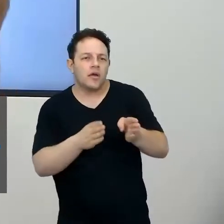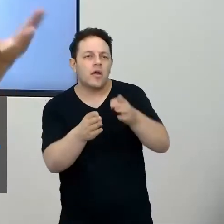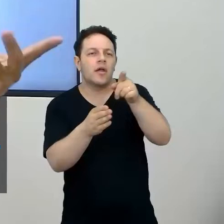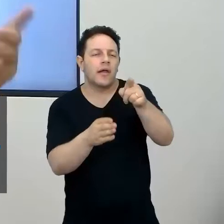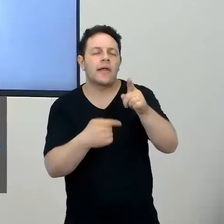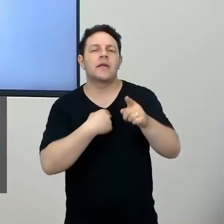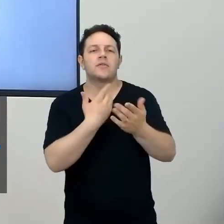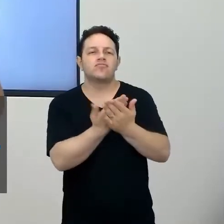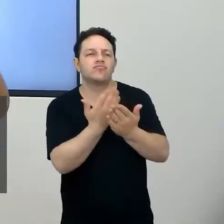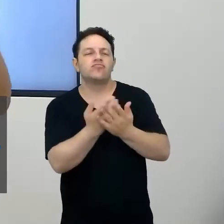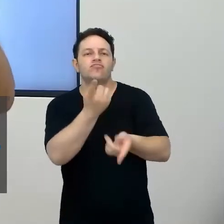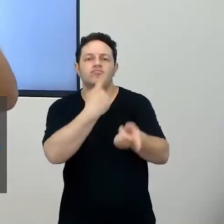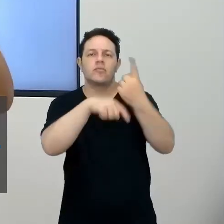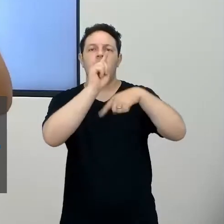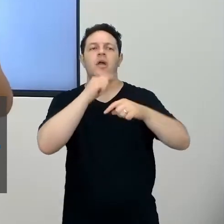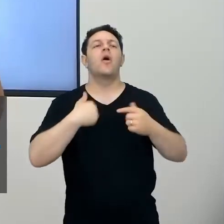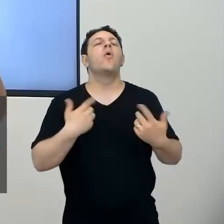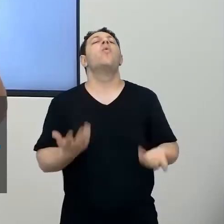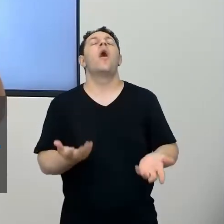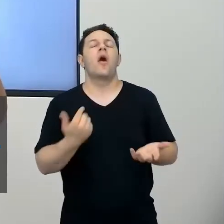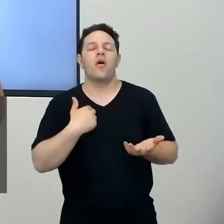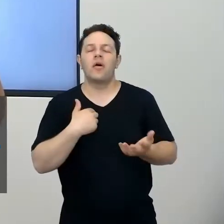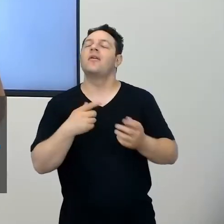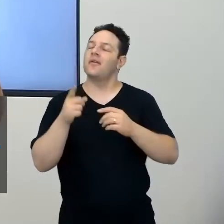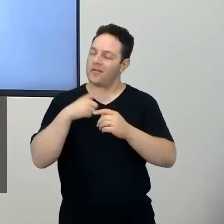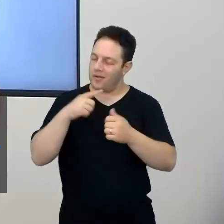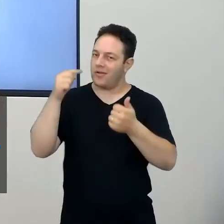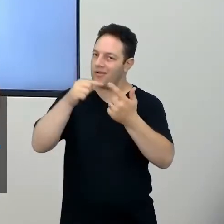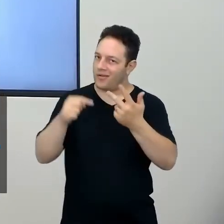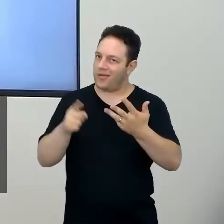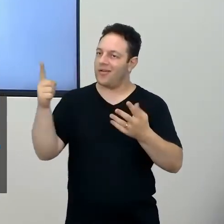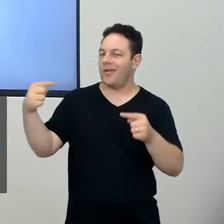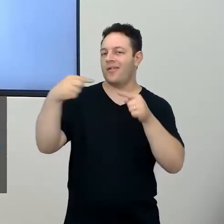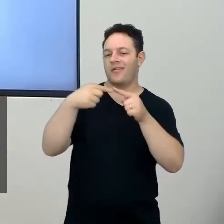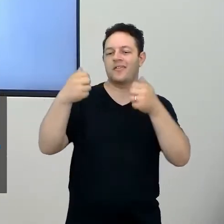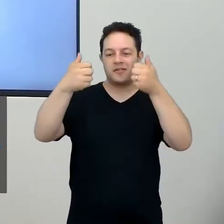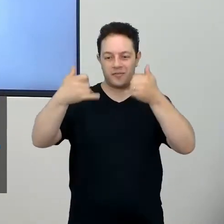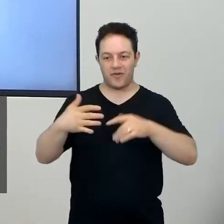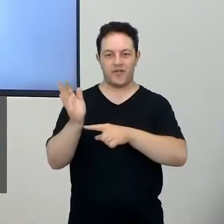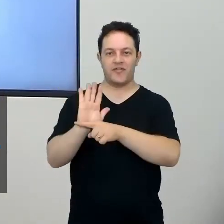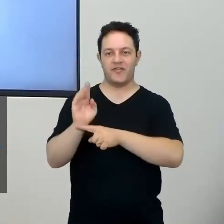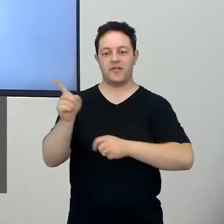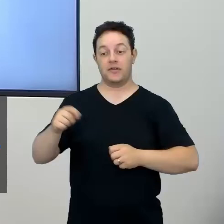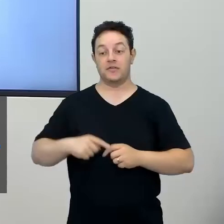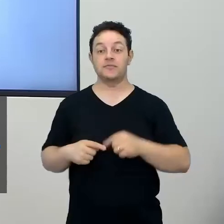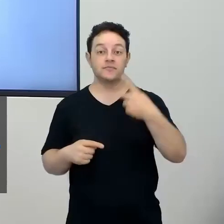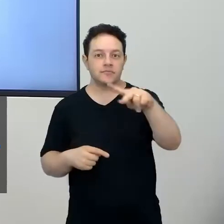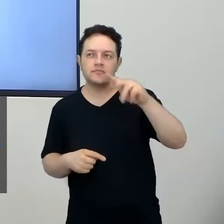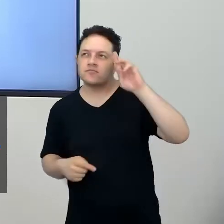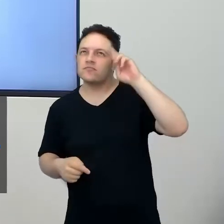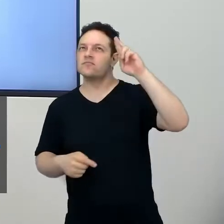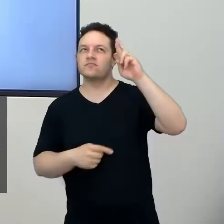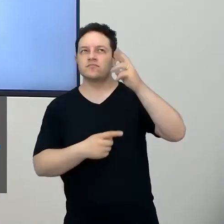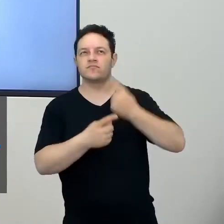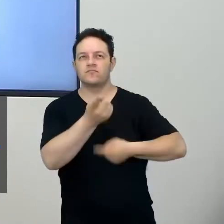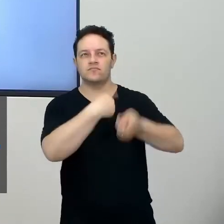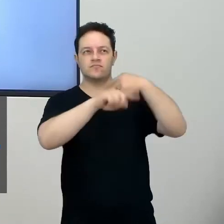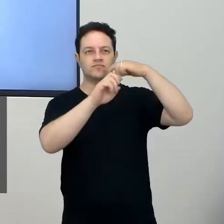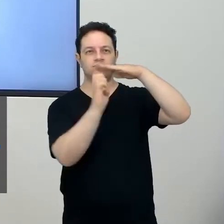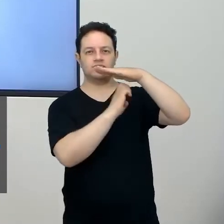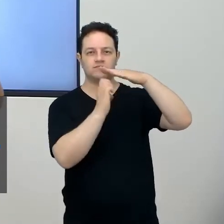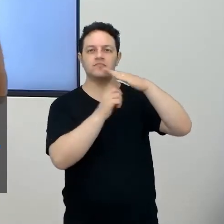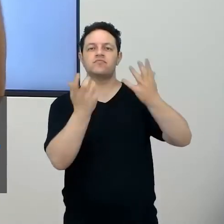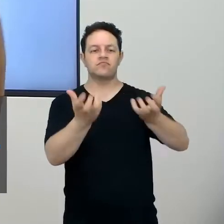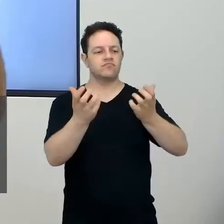vai se especializar, então essas ideias elas estão relacionadas, tá certo? Então se o seu empreendimento é se tornar, por exemplo,